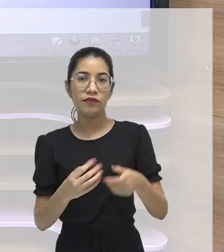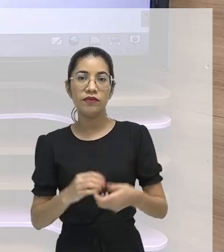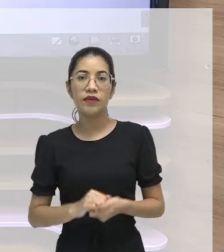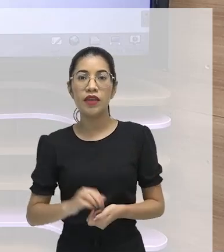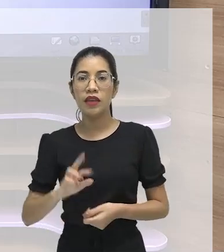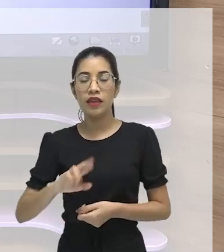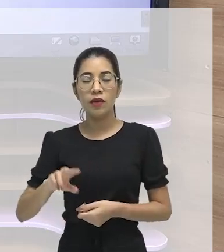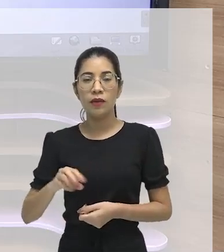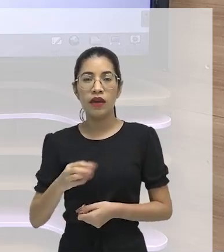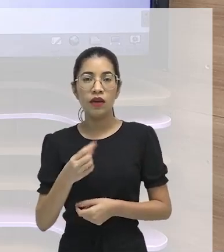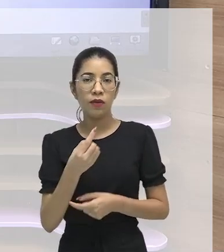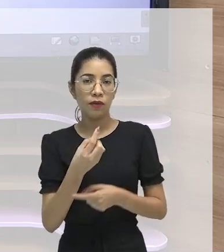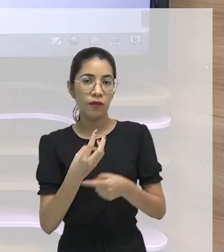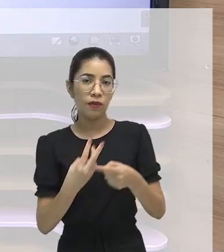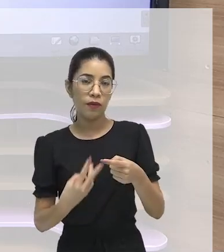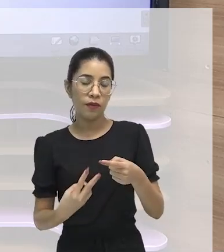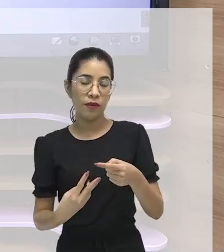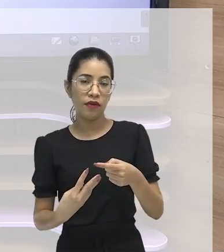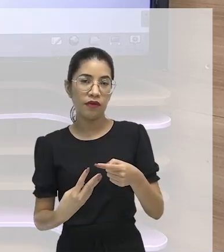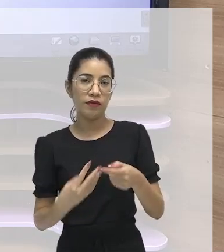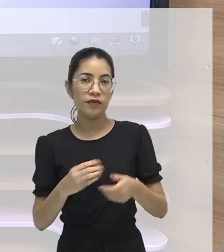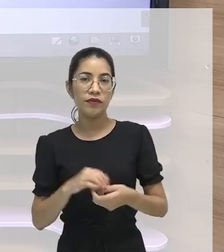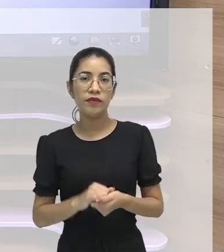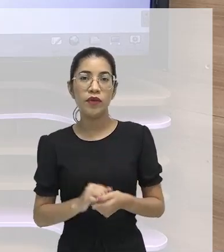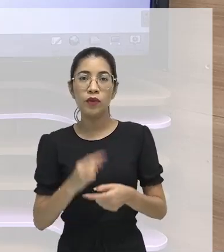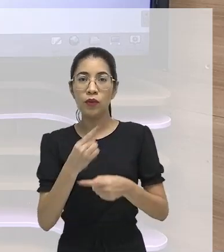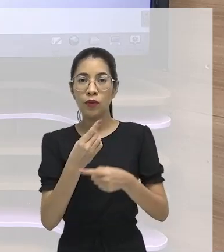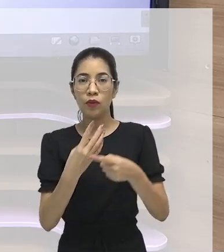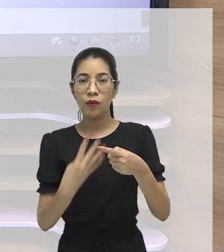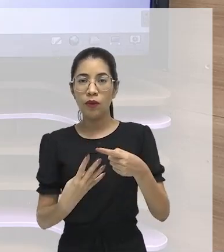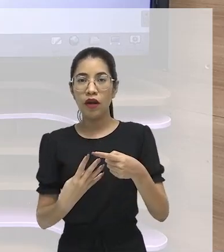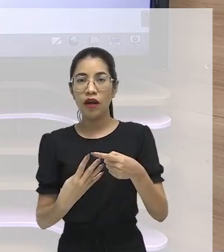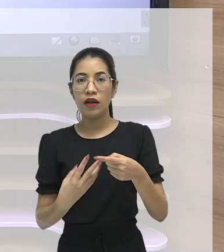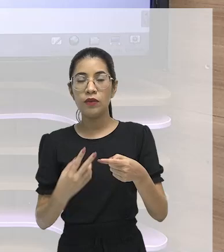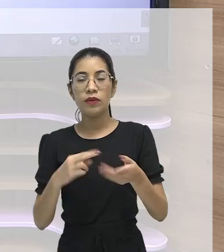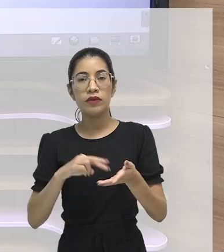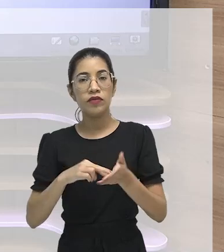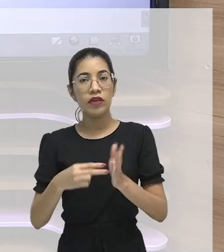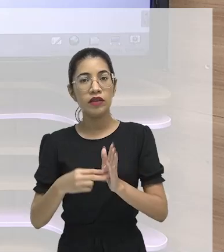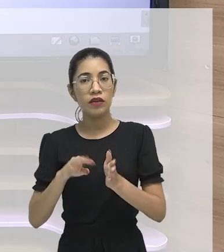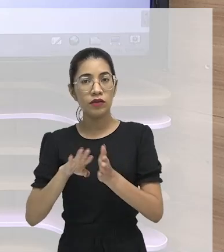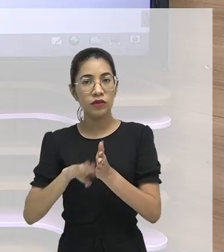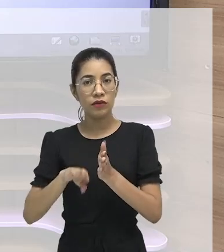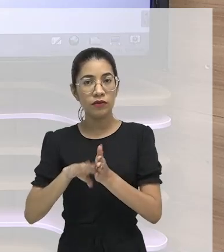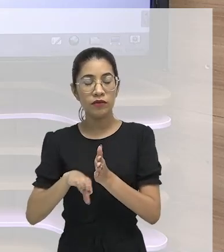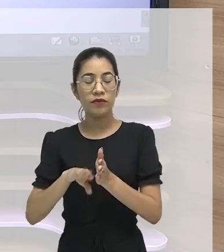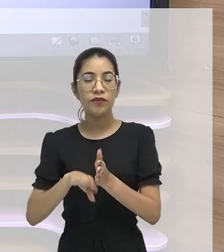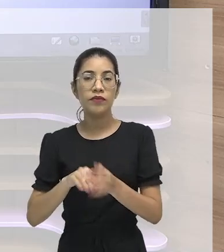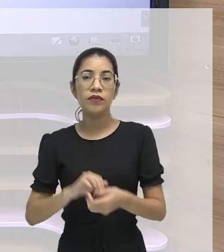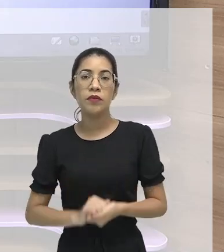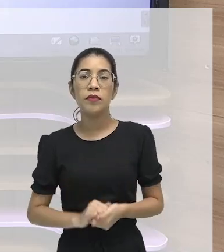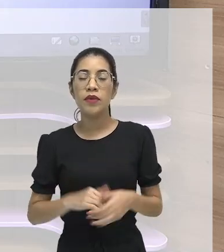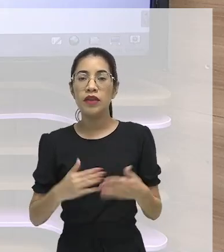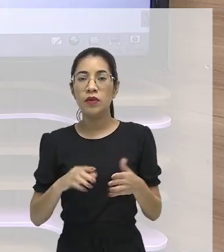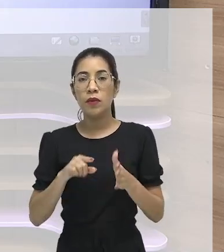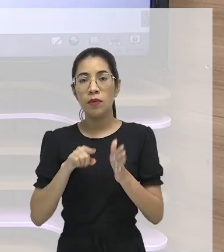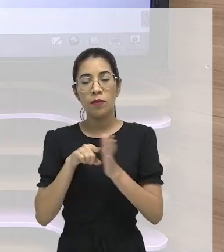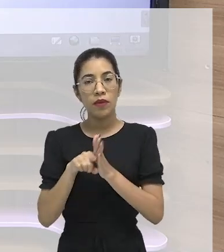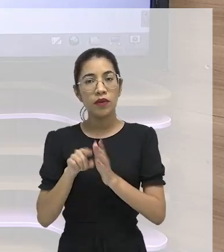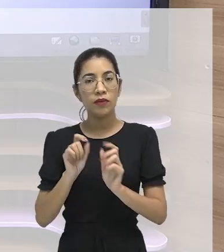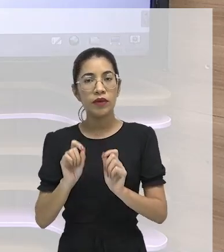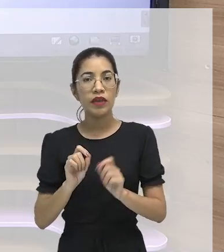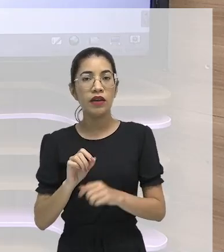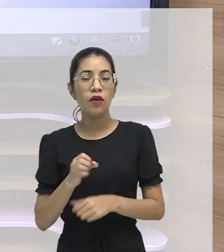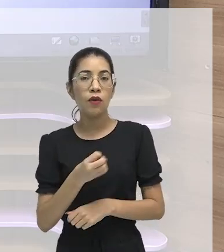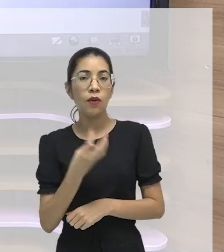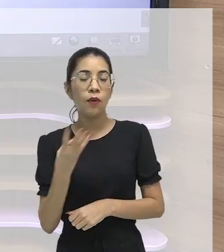e não 1/4, tá? 1/4 é o que está sobrando da pizza. Então, se eu perguntar qual é a parte que